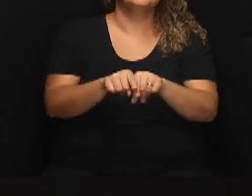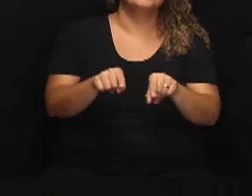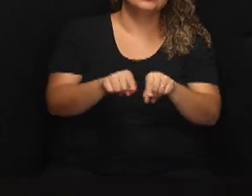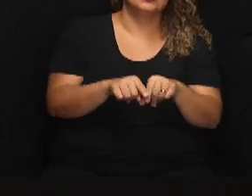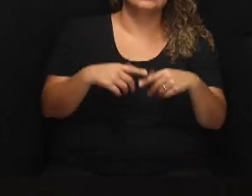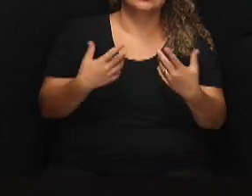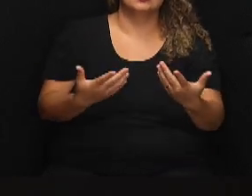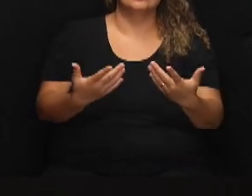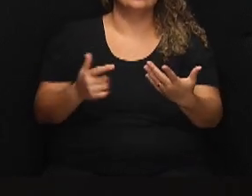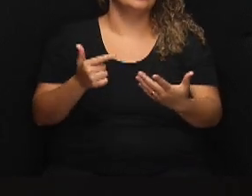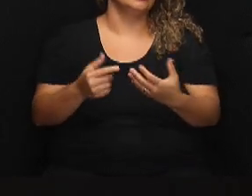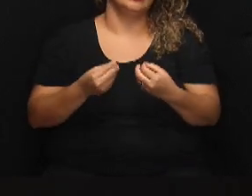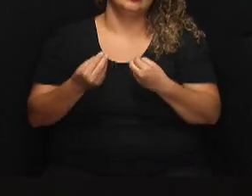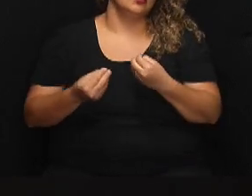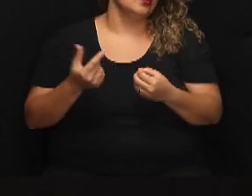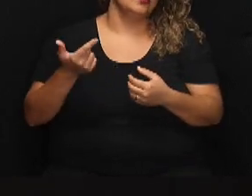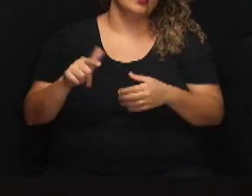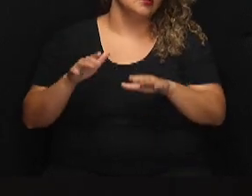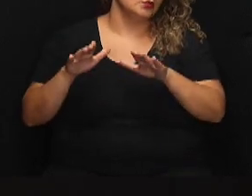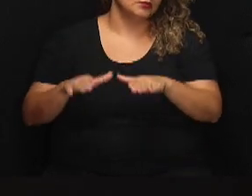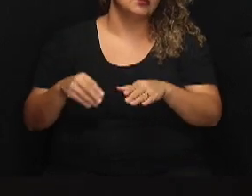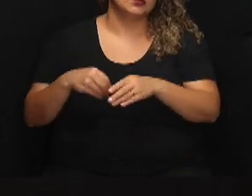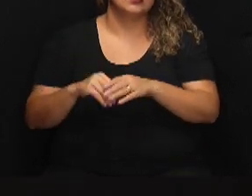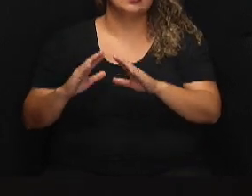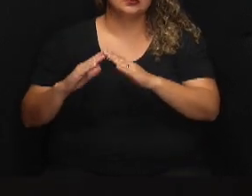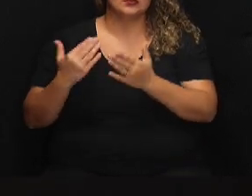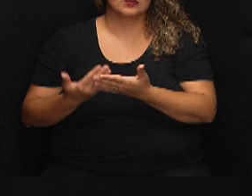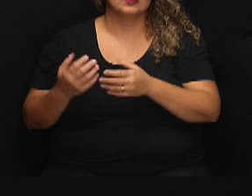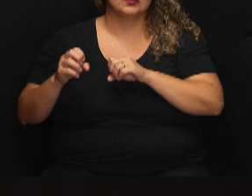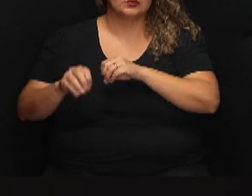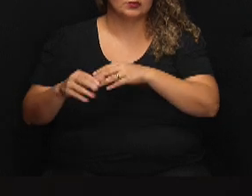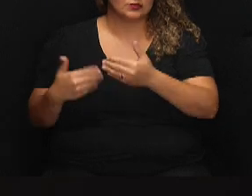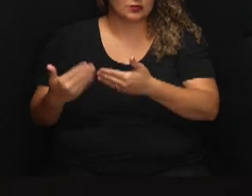fica insustentável permanecer dentro desse processo de educação.